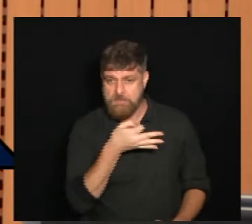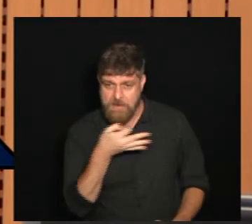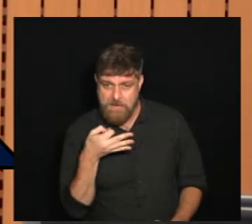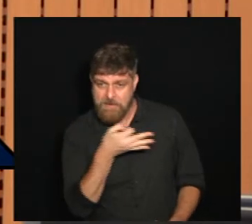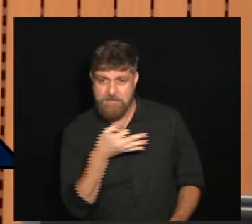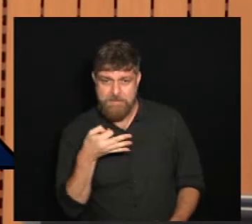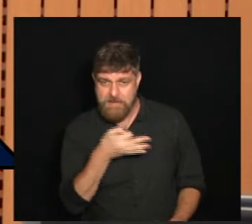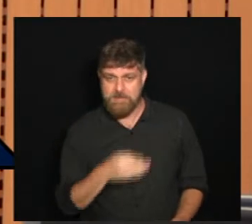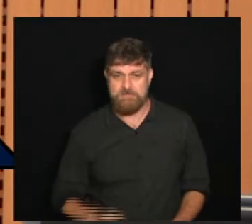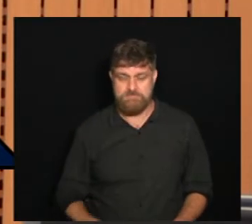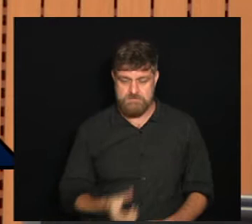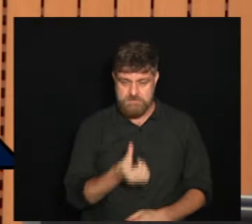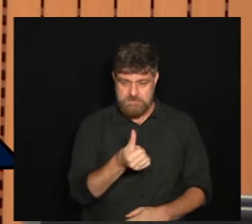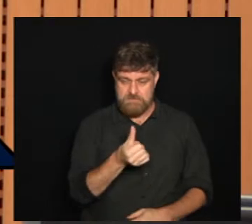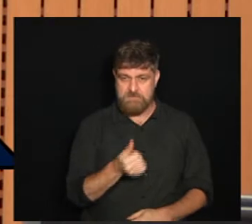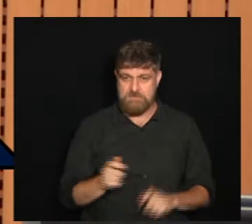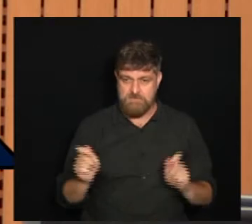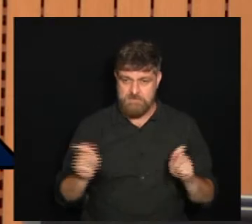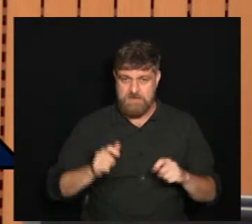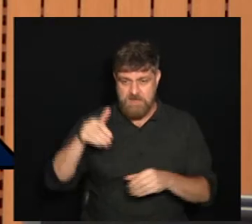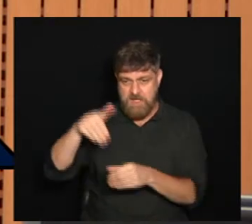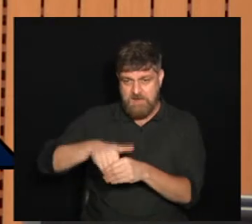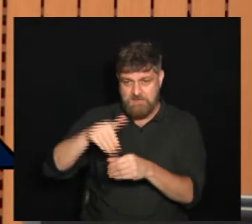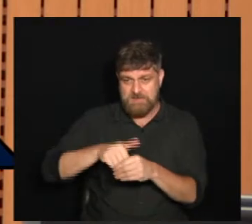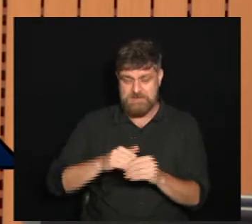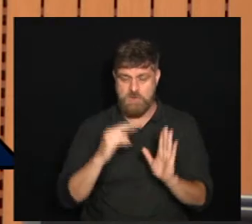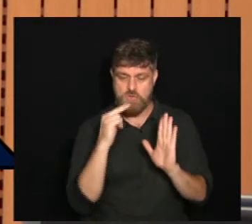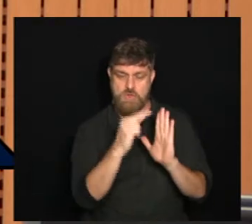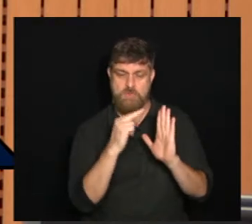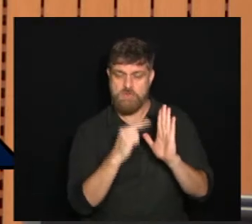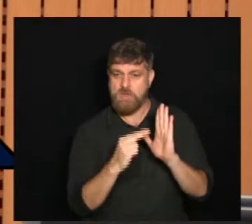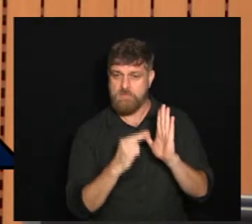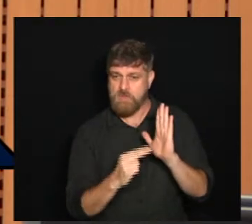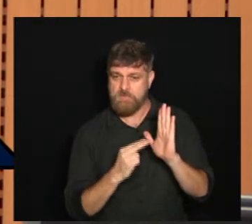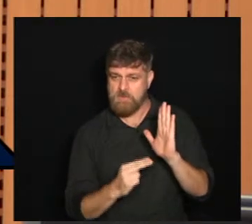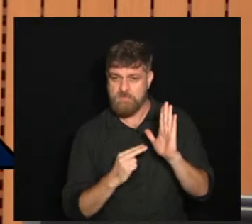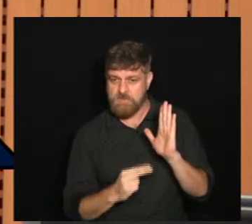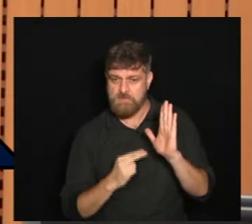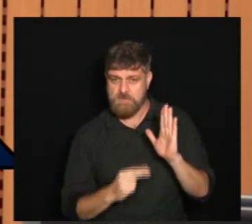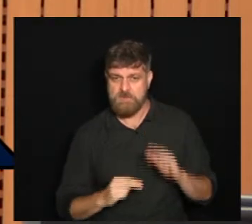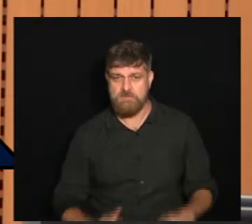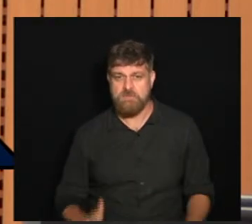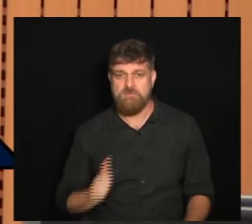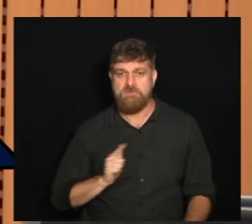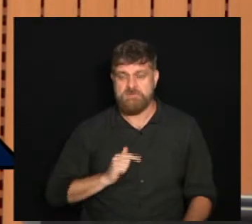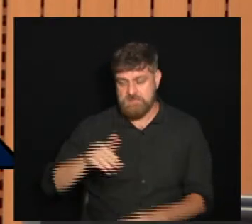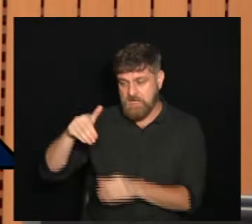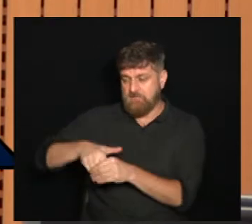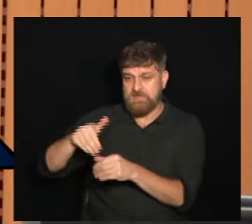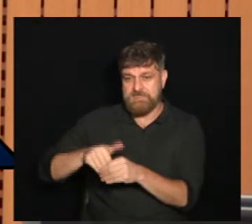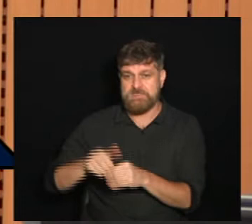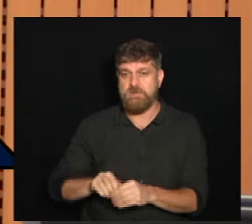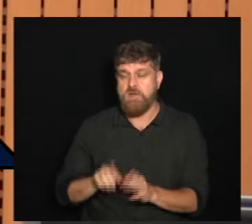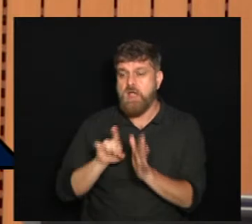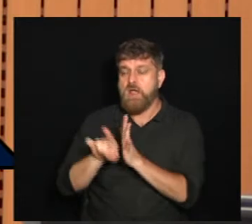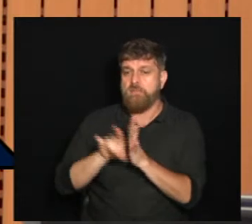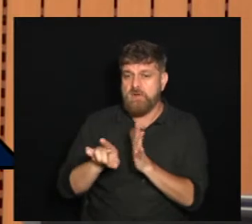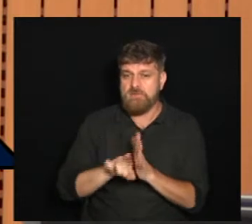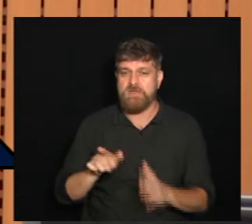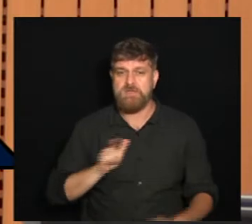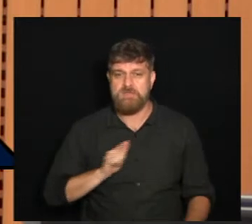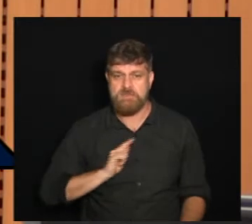presidente. 6. Permanecer a votação nominal e aberta dos parlamentares, a qual será realizada verbalmente através de